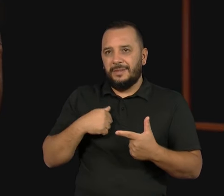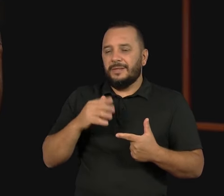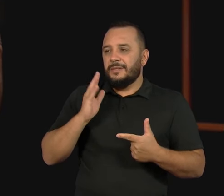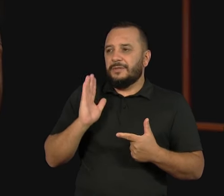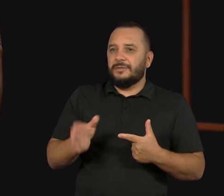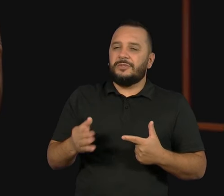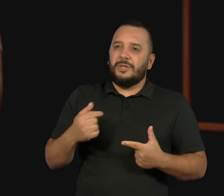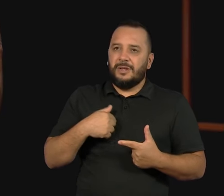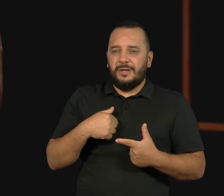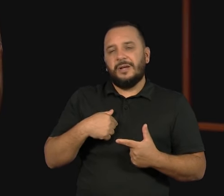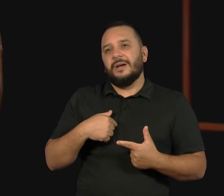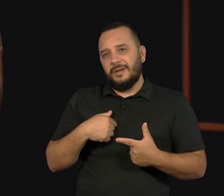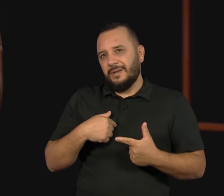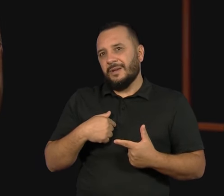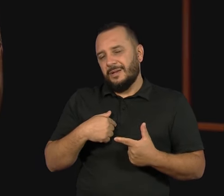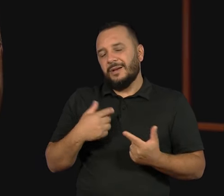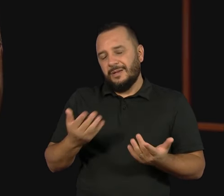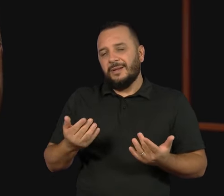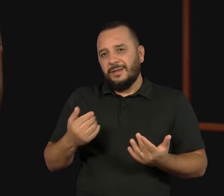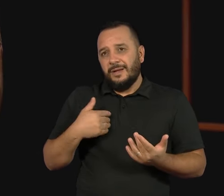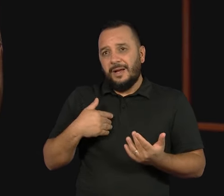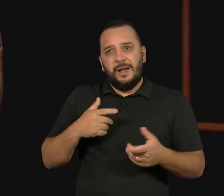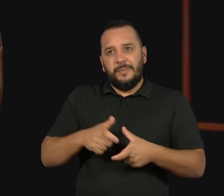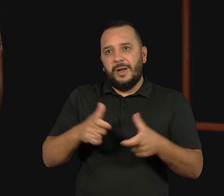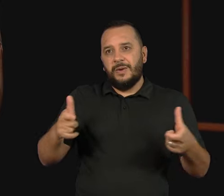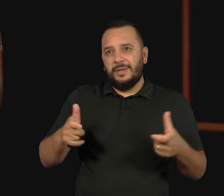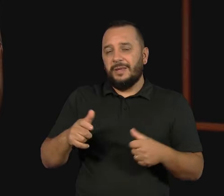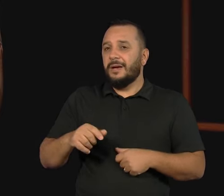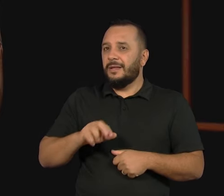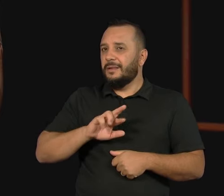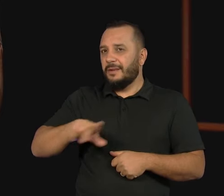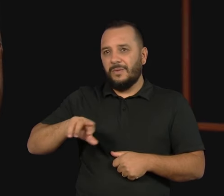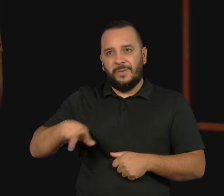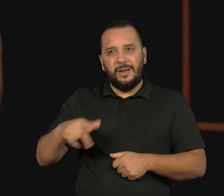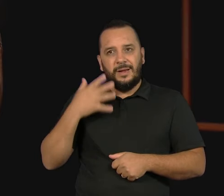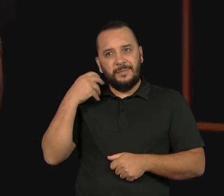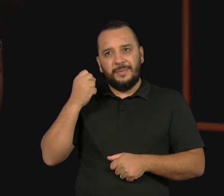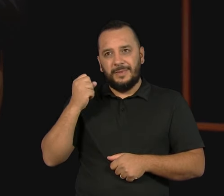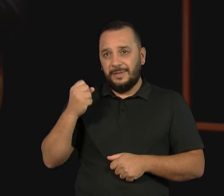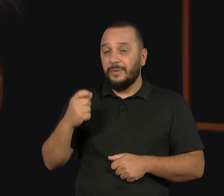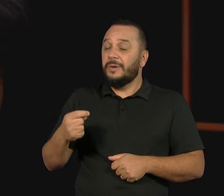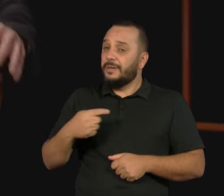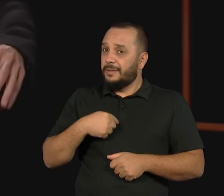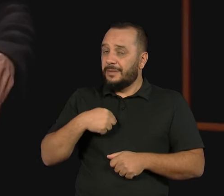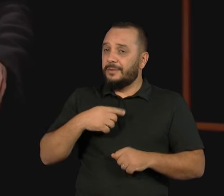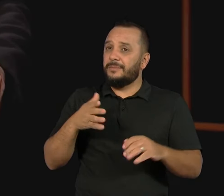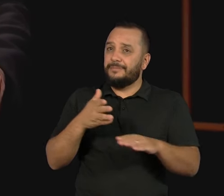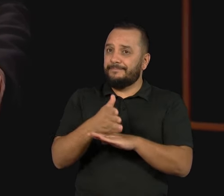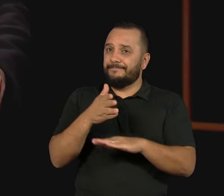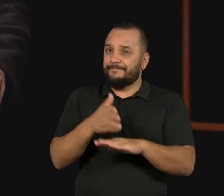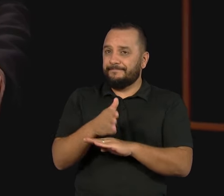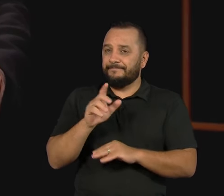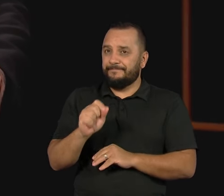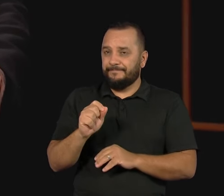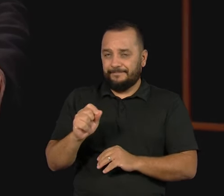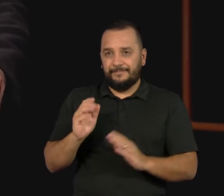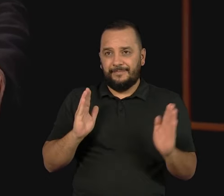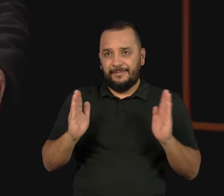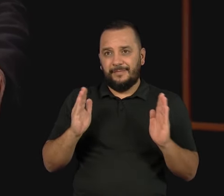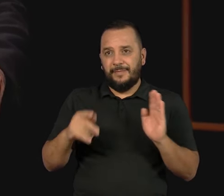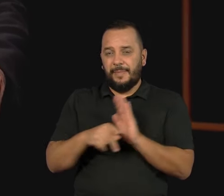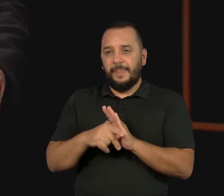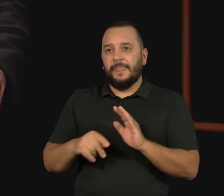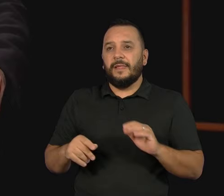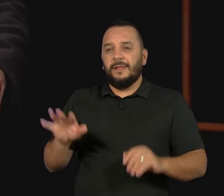que é, em sua maioria, não branco, me fez participar, na época da minha faculdade,